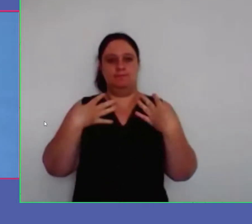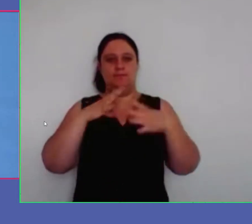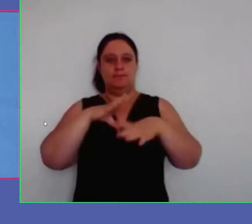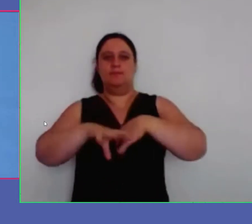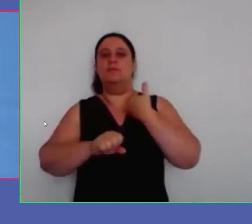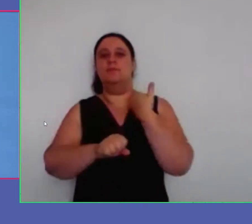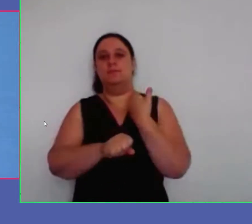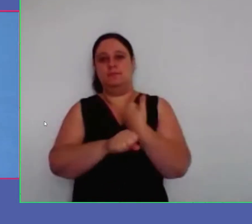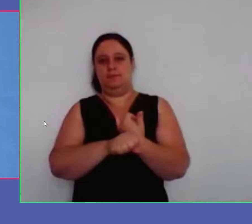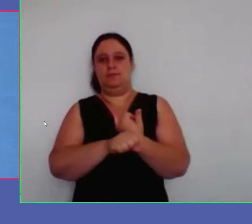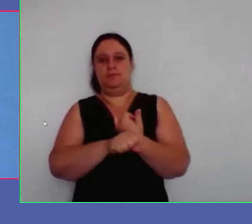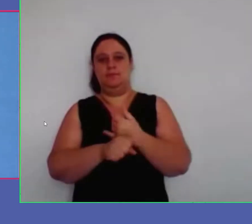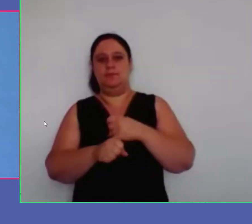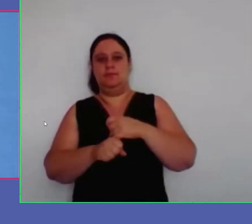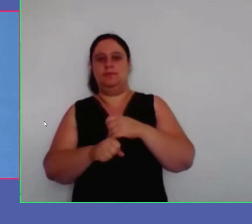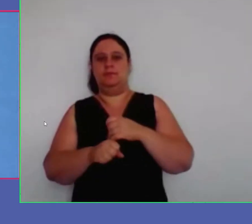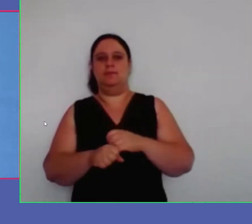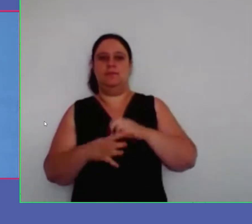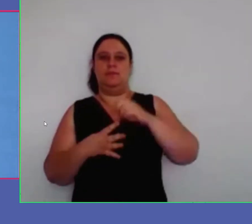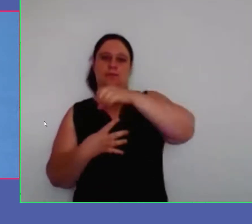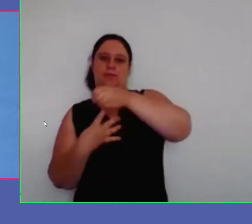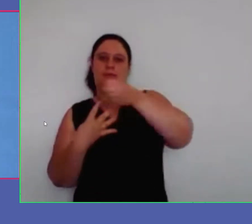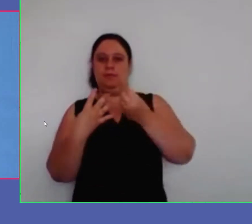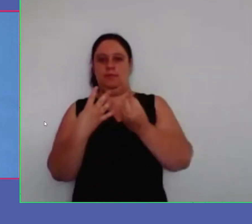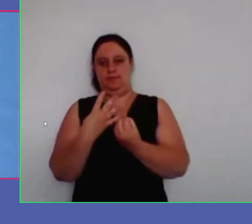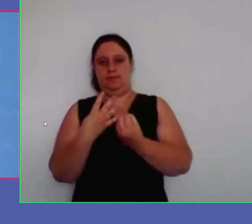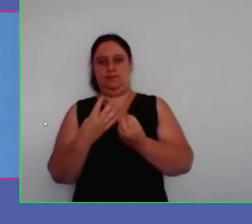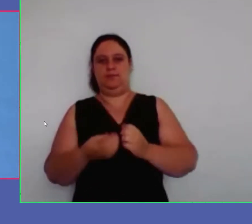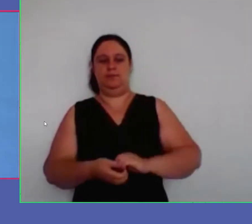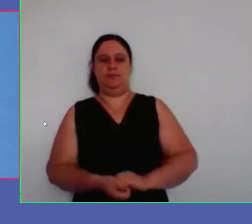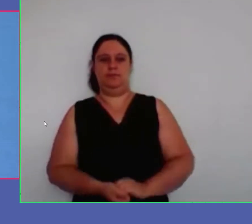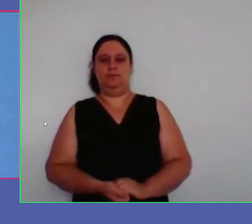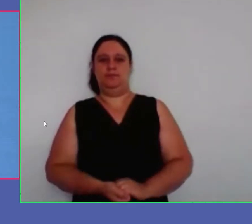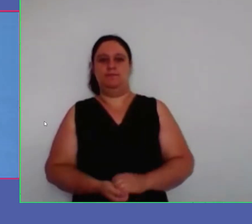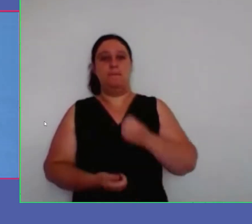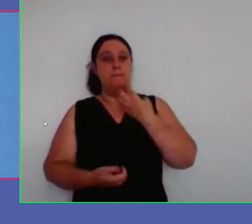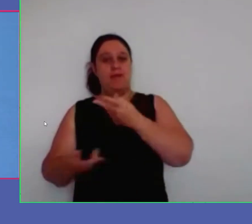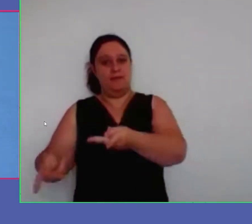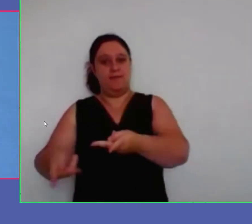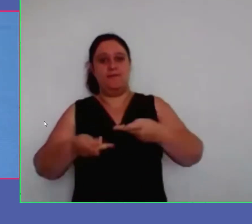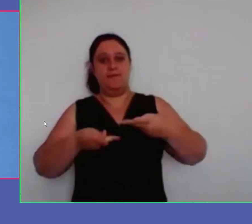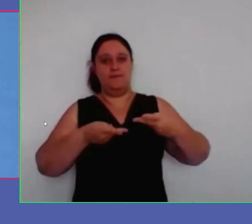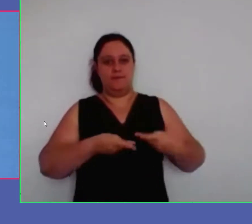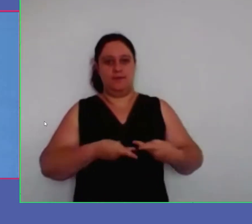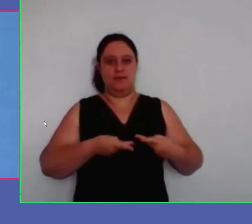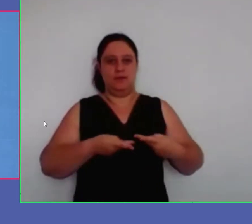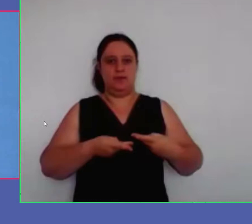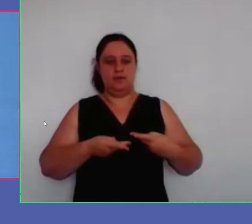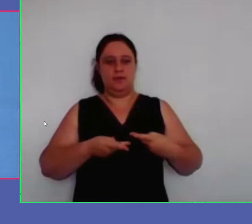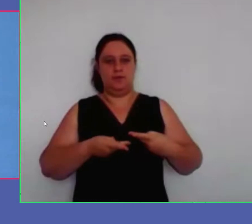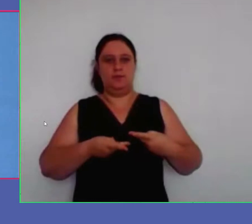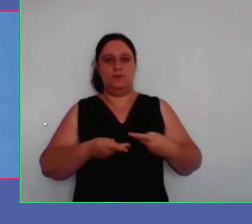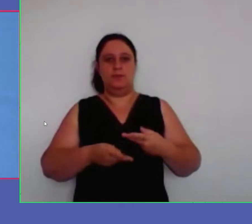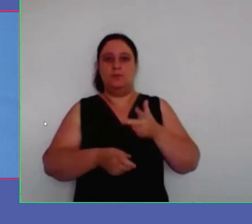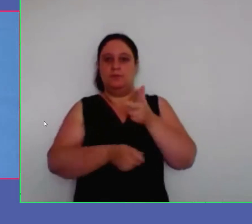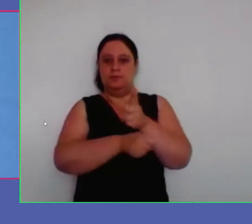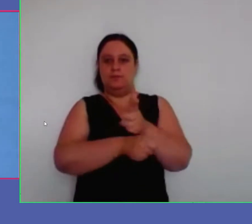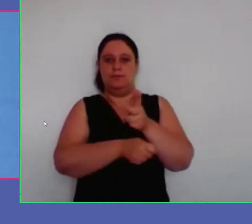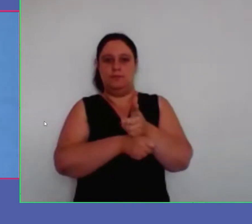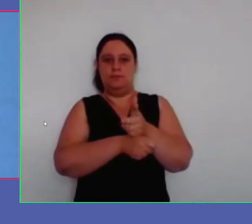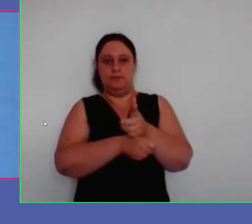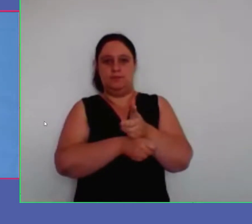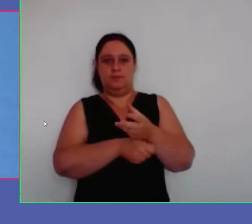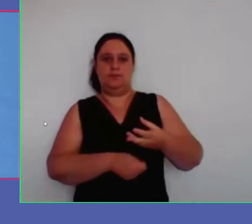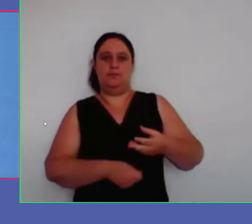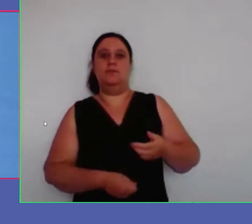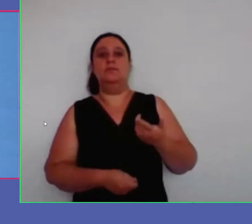Instituto Vida para Todos. Sejam bem-vindos para mais uma transmissão, essa que nós